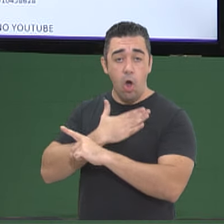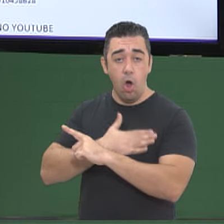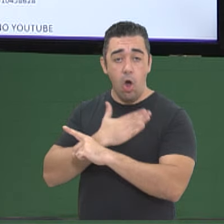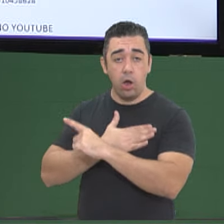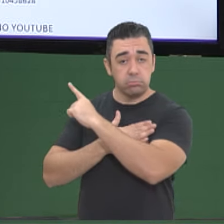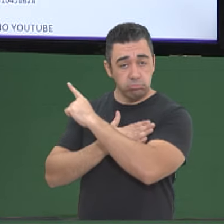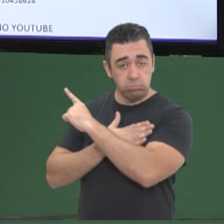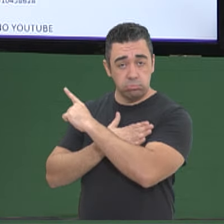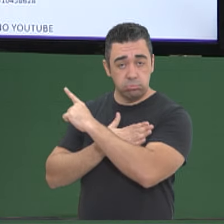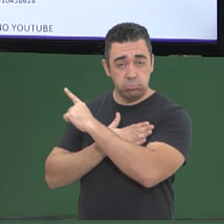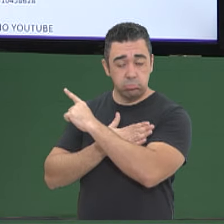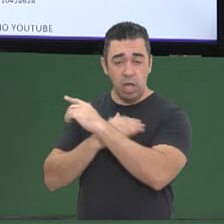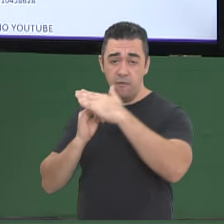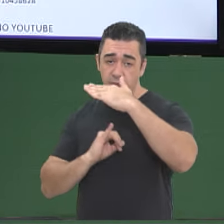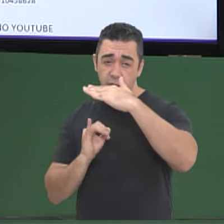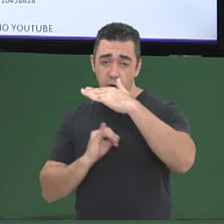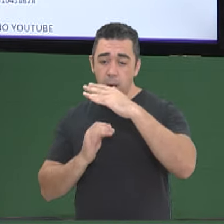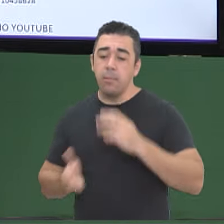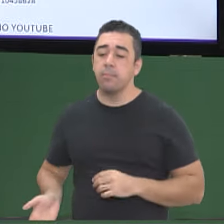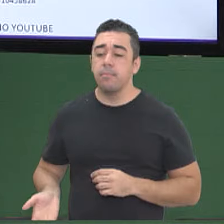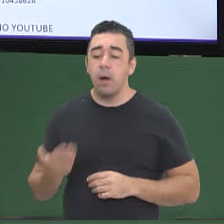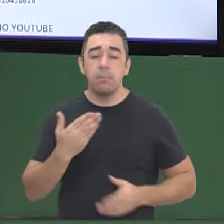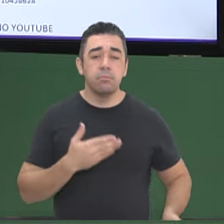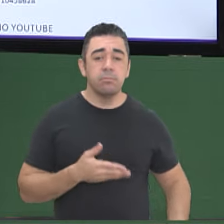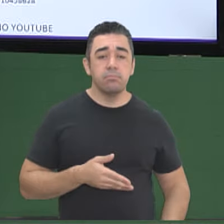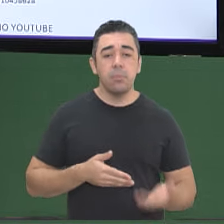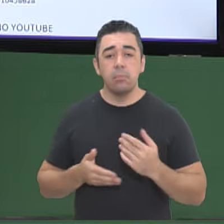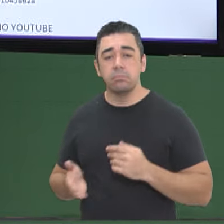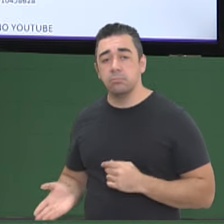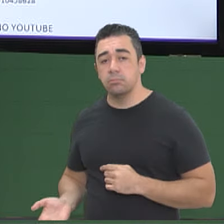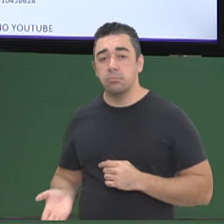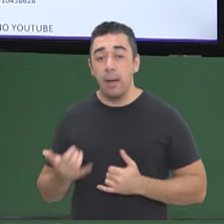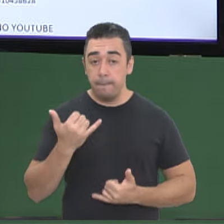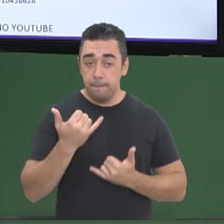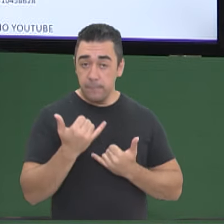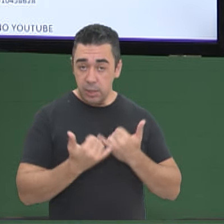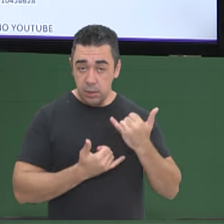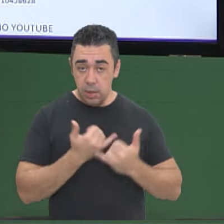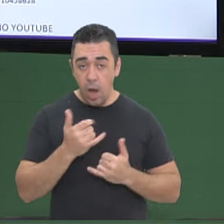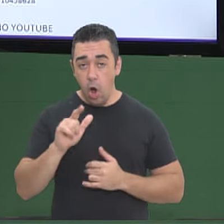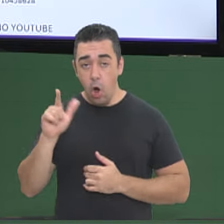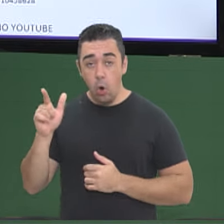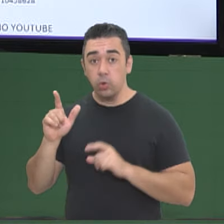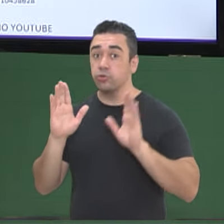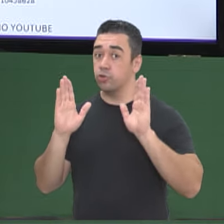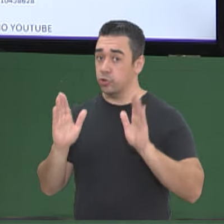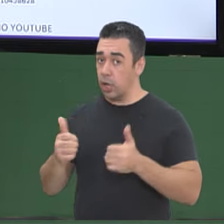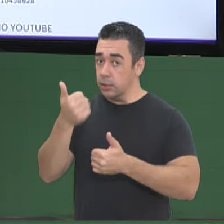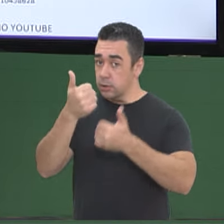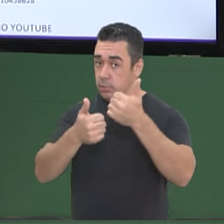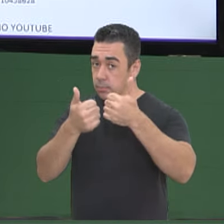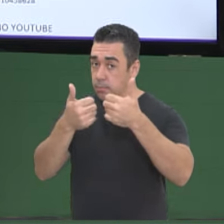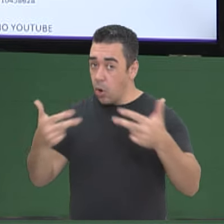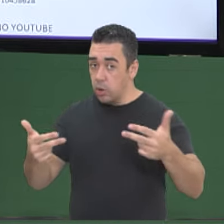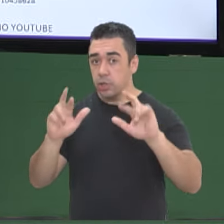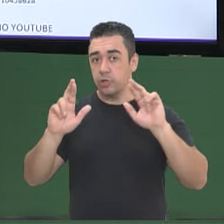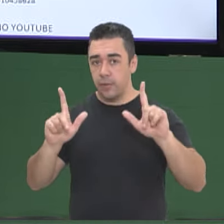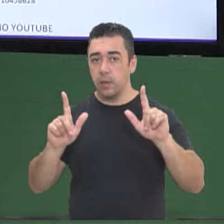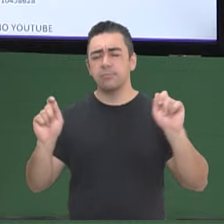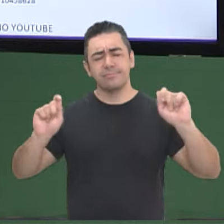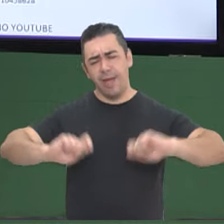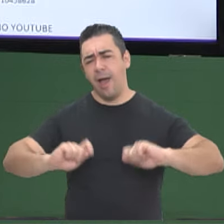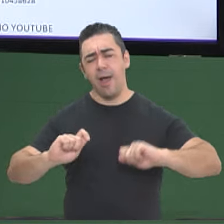mais informal, mais de dar toque, de brincar, e outras que usam mais como um jogo, como esporte. Tudo é válido,